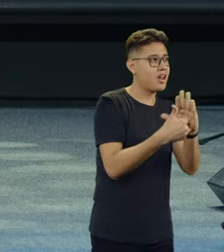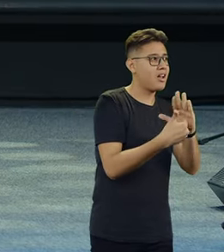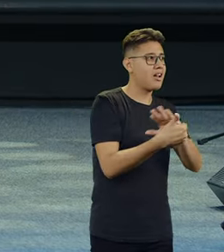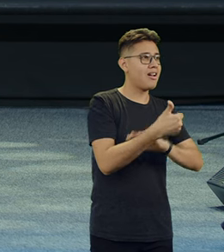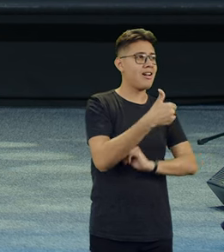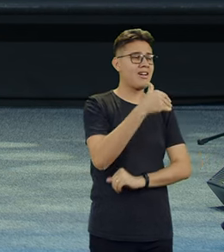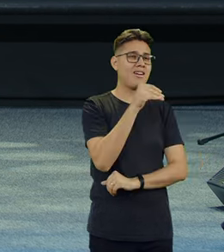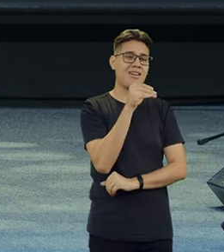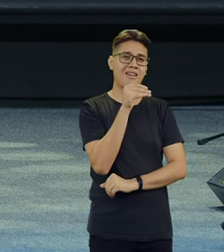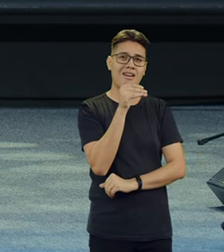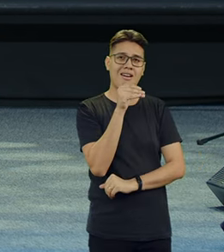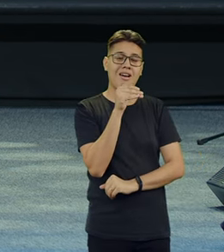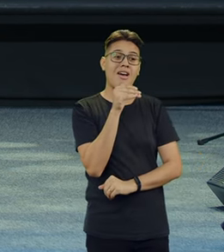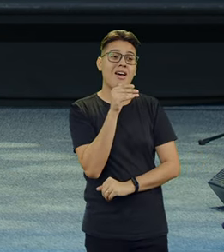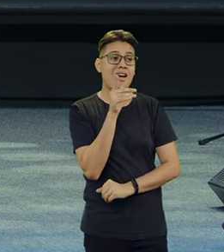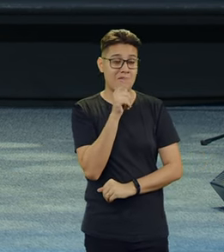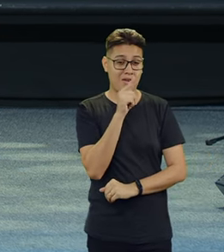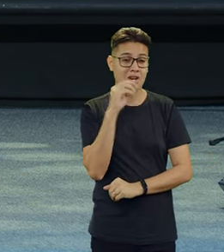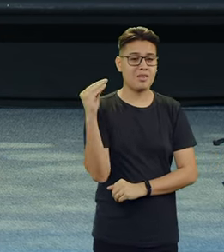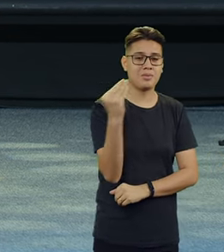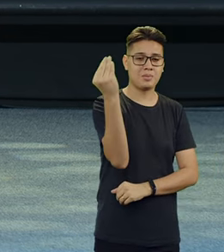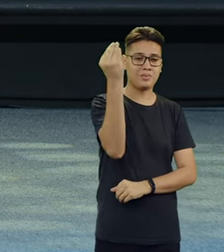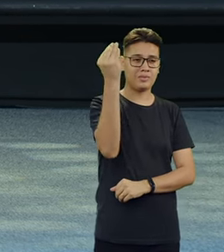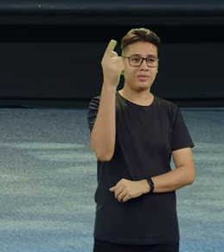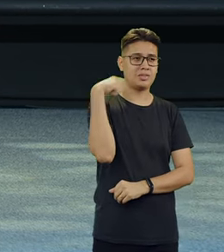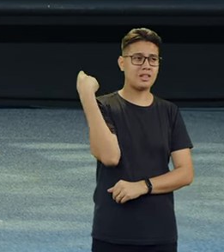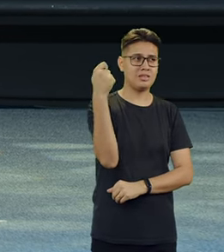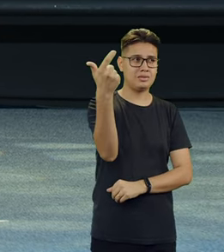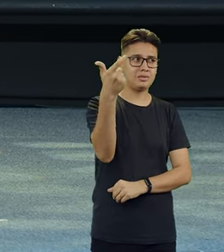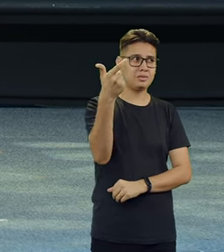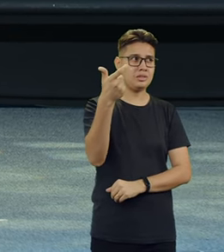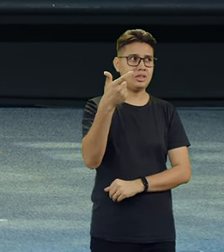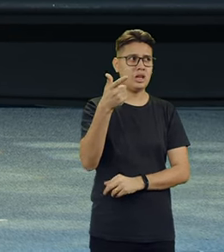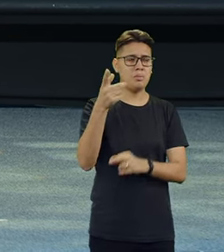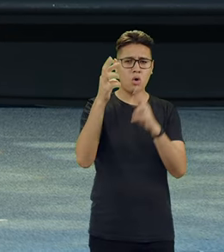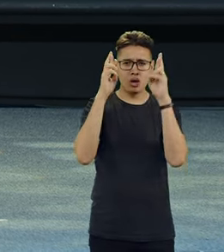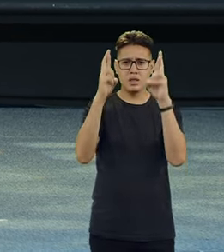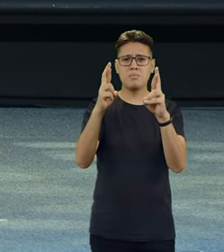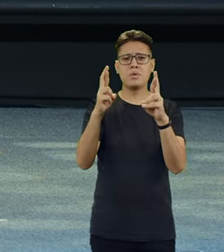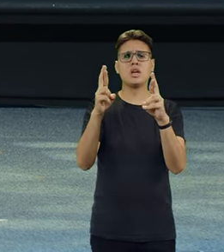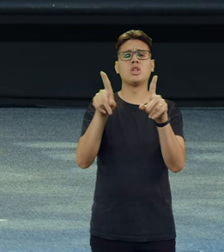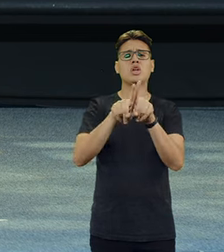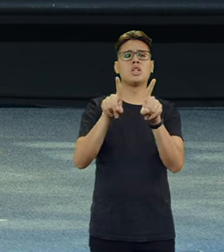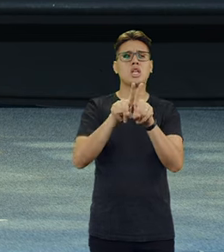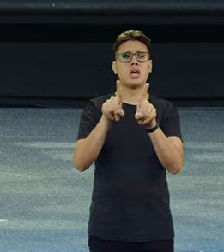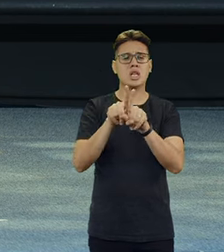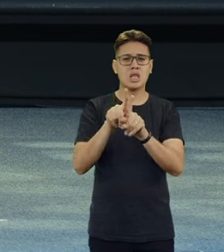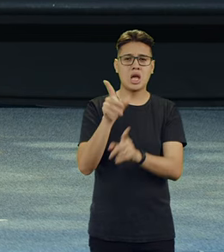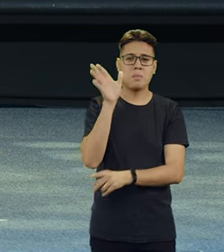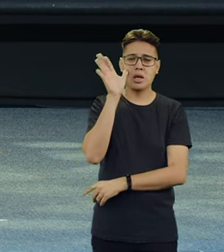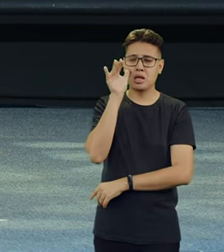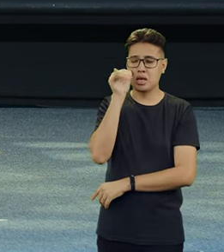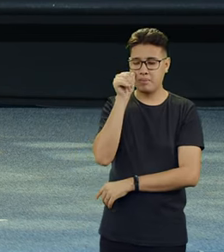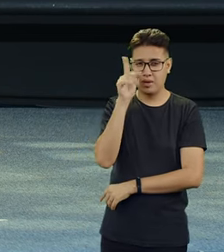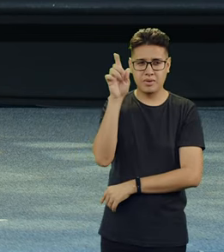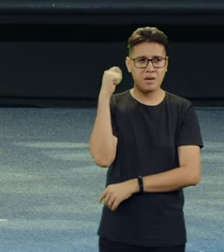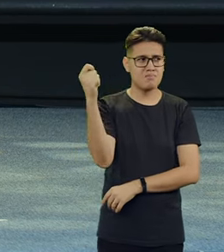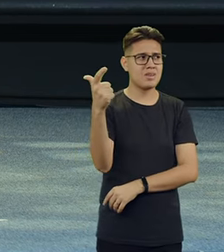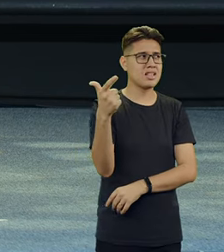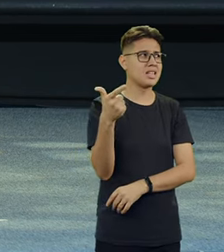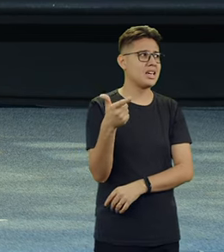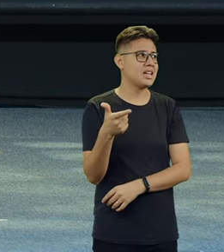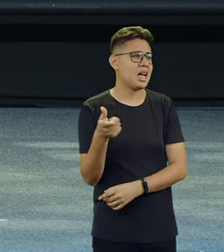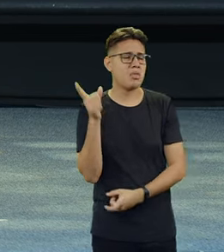Aqueles homens, pelo respeito e admiração que tinha por Davi, sem se preocupar com